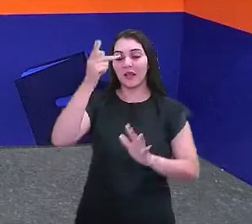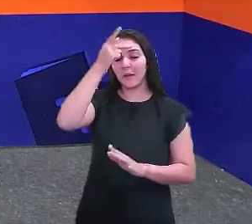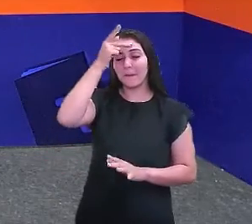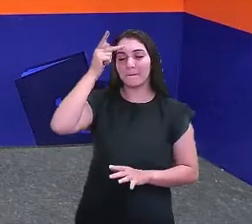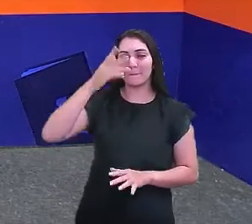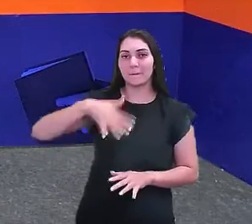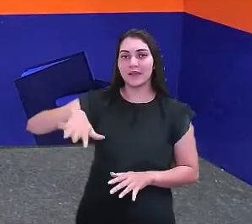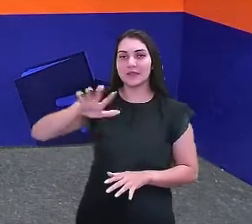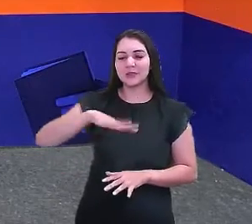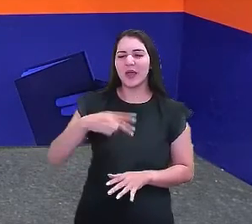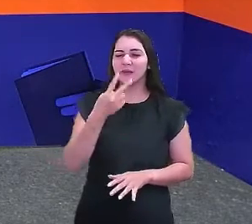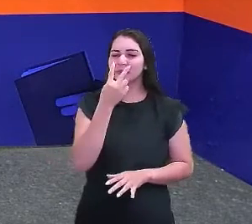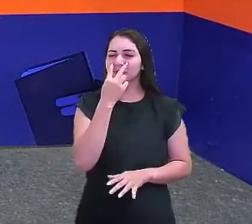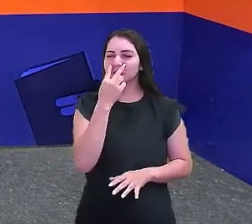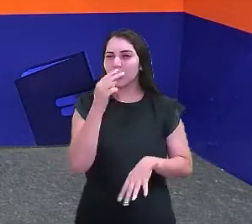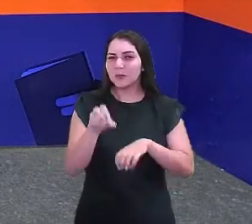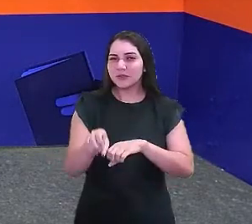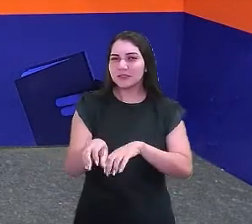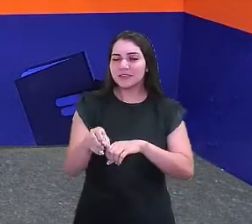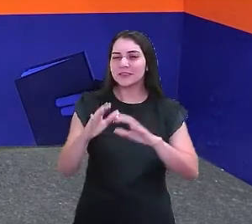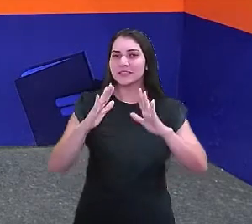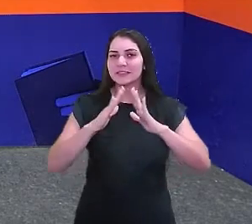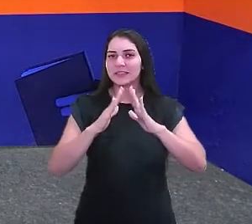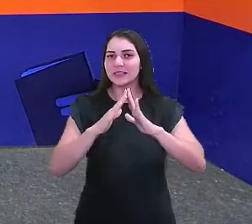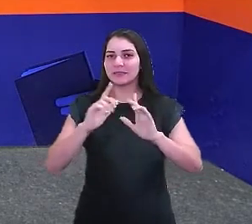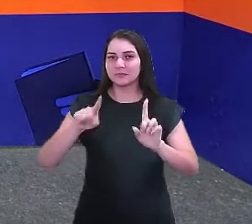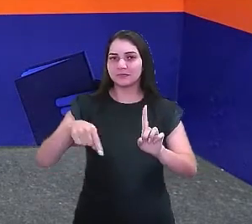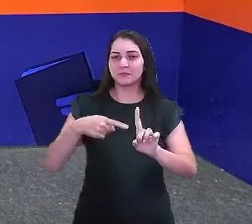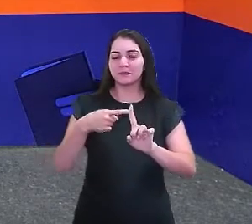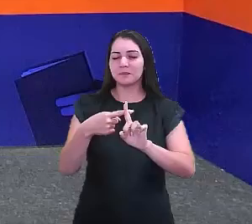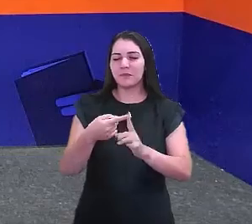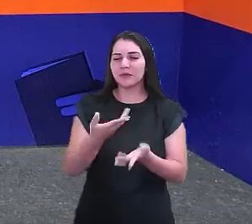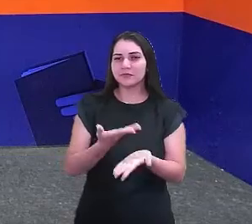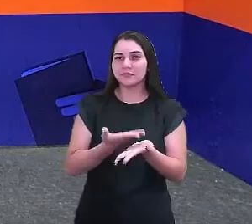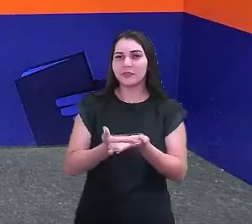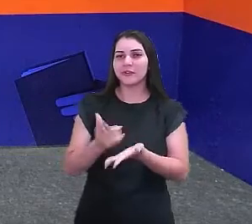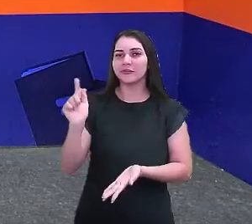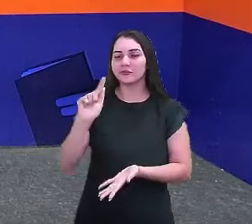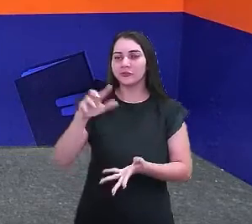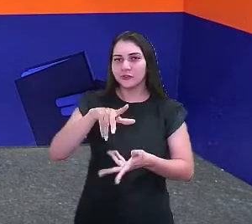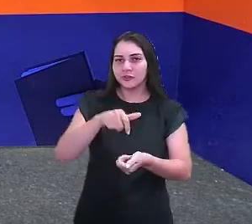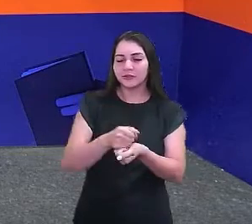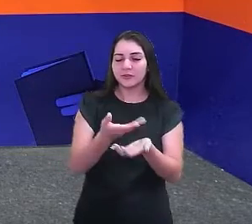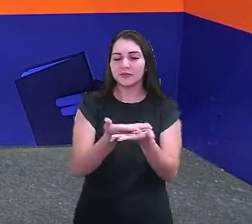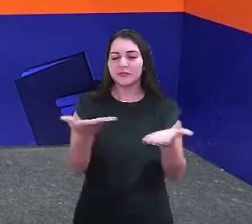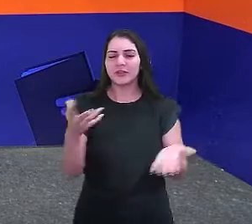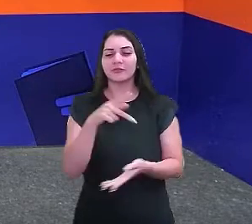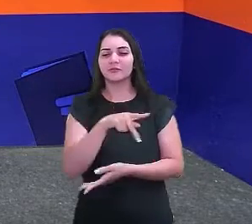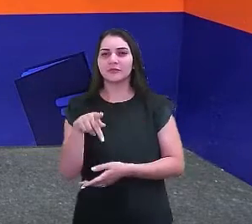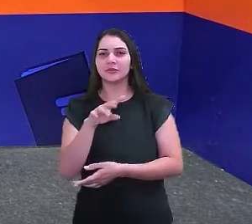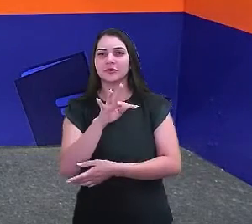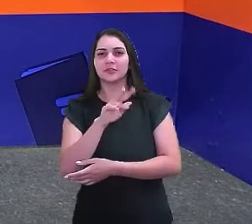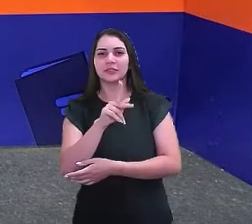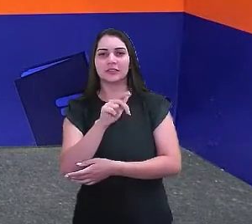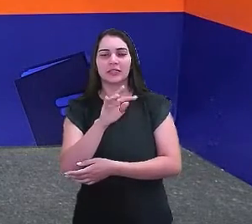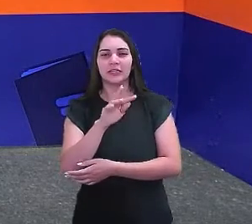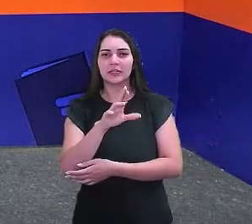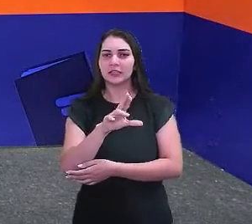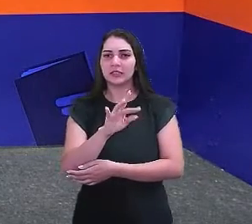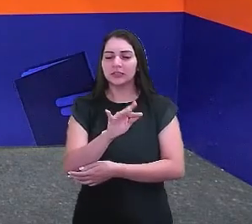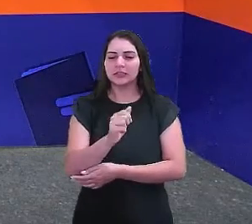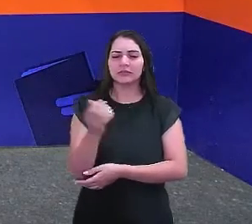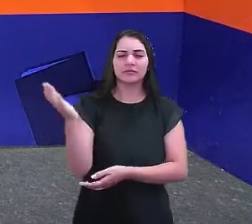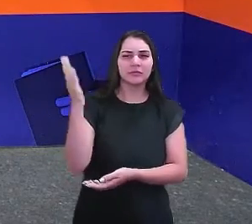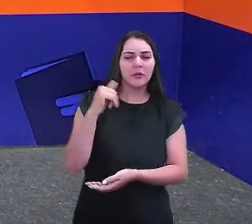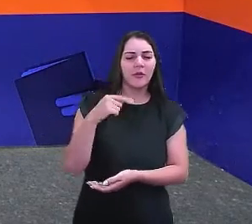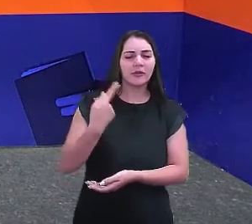pessoal do Vitória Ensina em Casa. Mais uma aula de geografia aqui para vocês com a professora Thalita. Simbora para esse